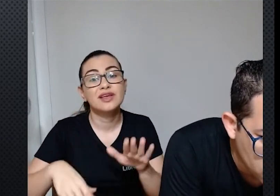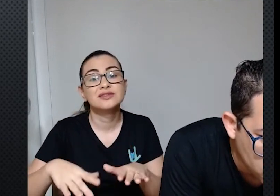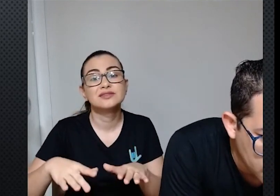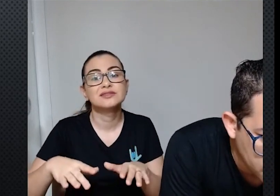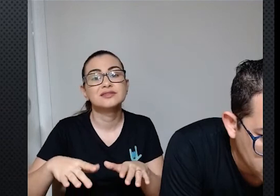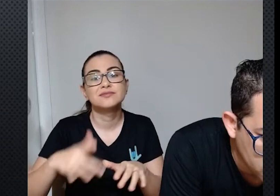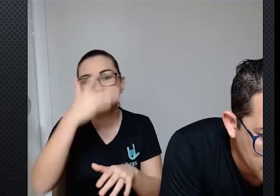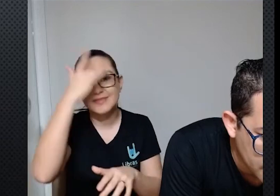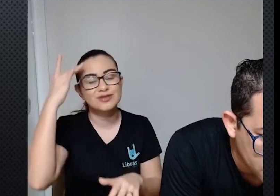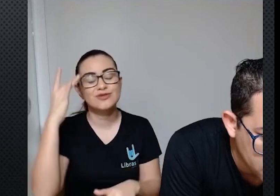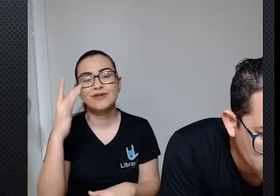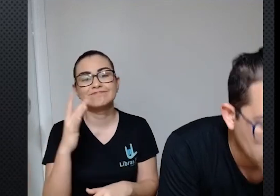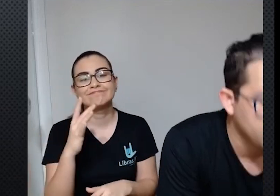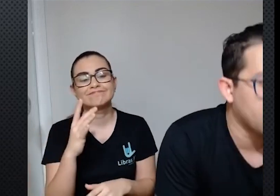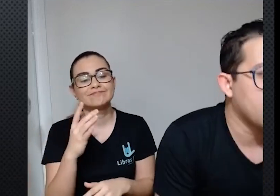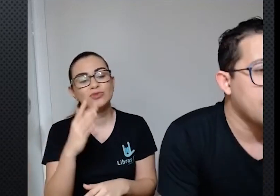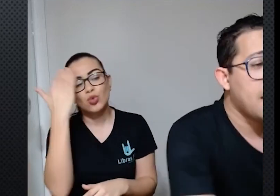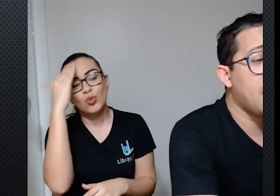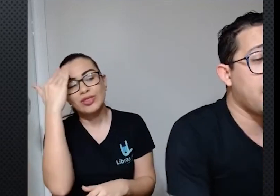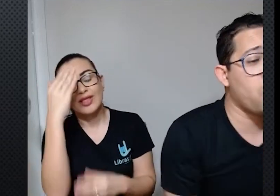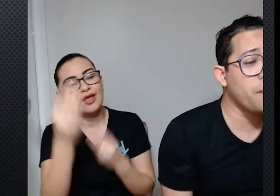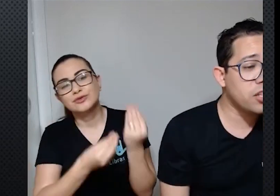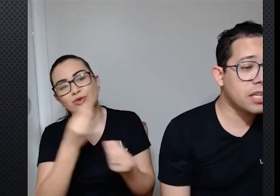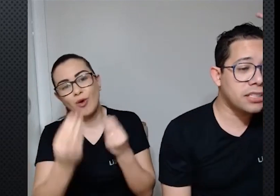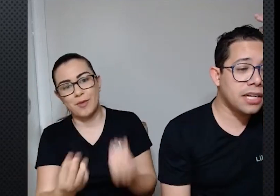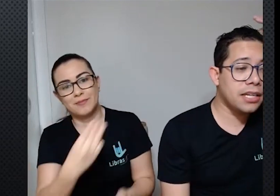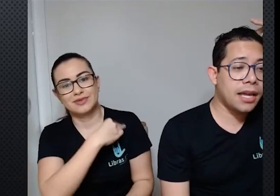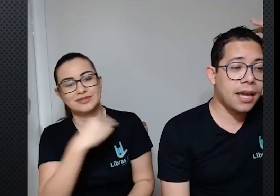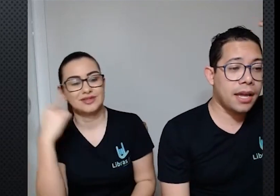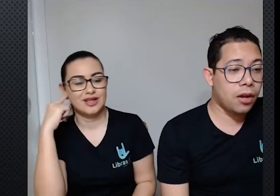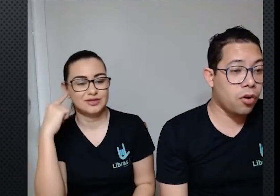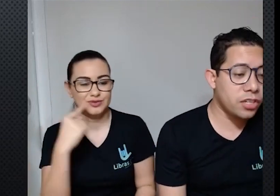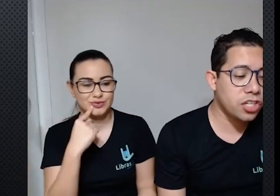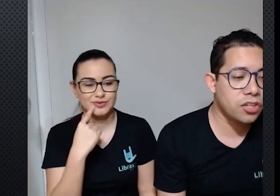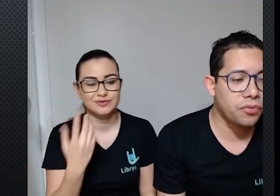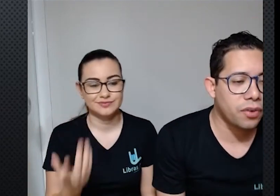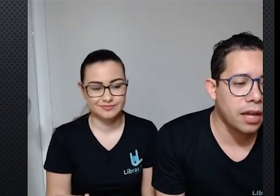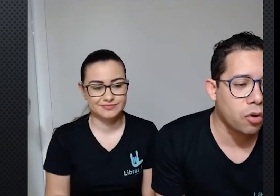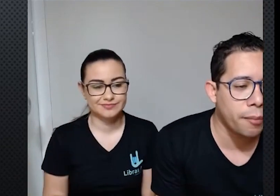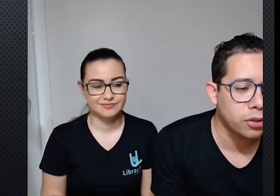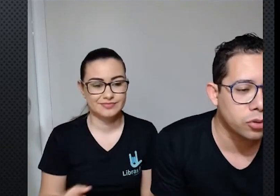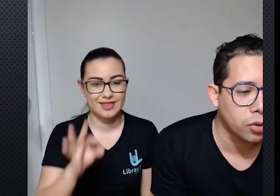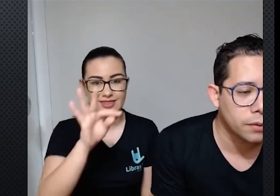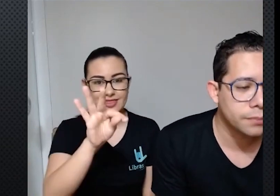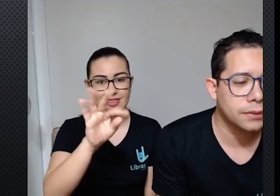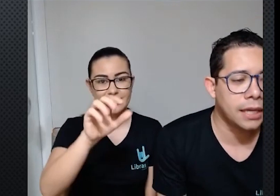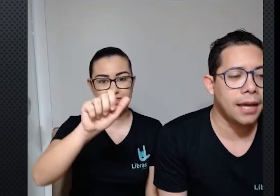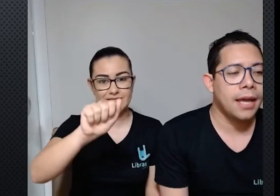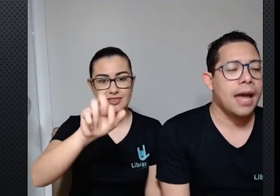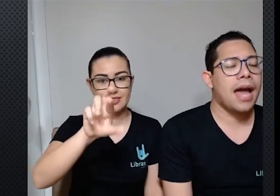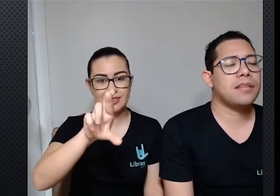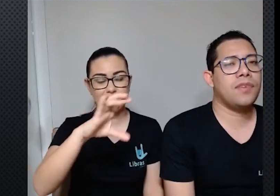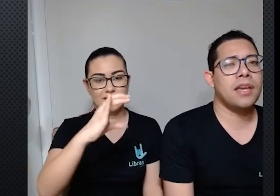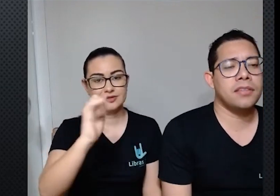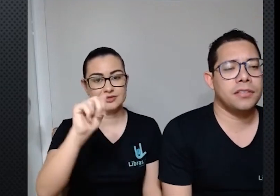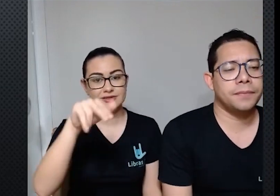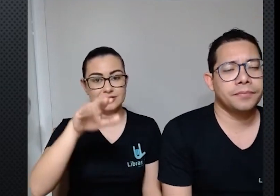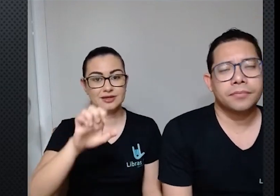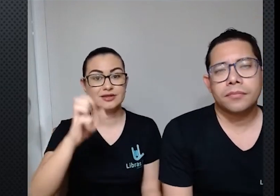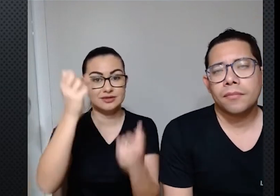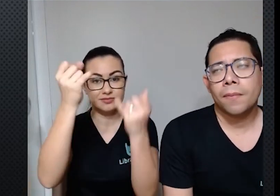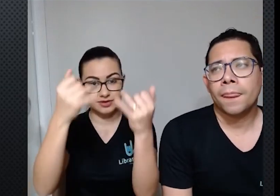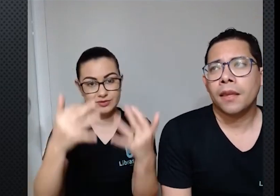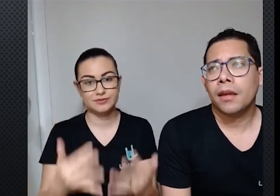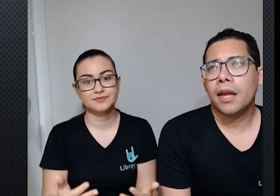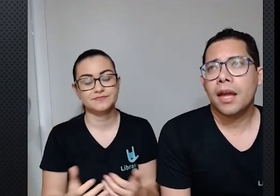que isso acontece em todas as igrejas, não só a minha. Realmente, Terciane, como a gente comentou, né? Às vezes,